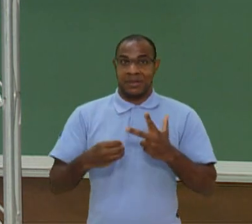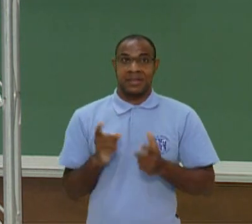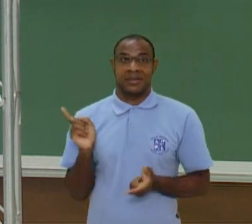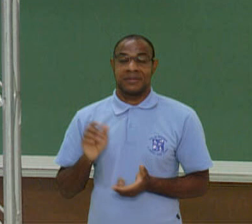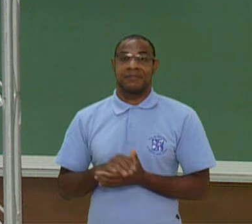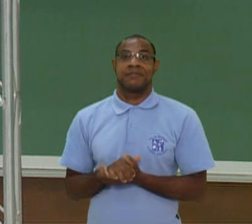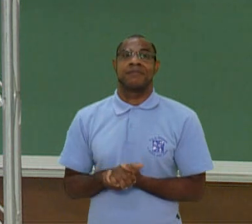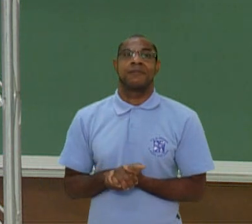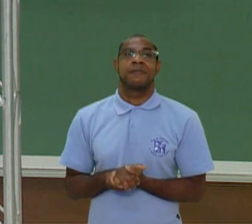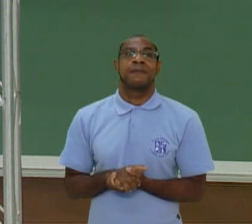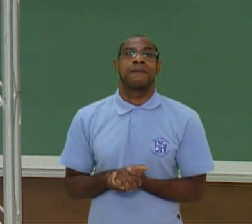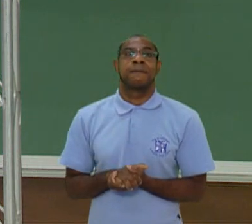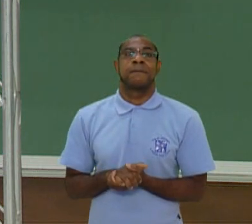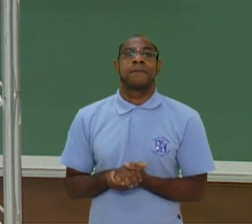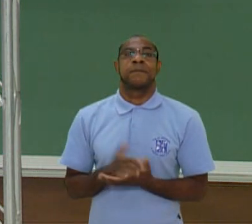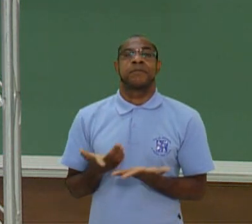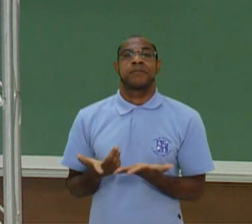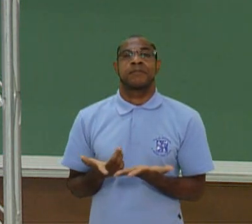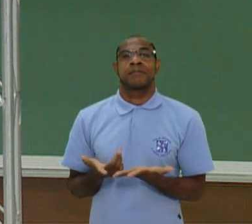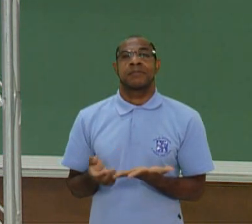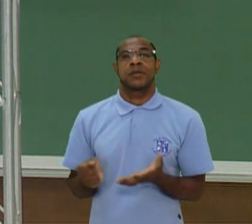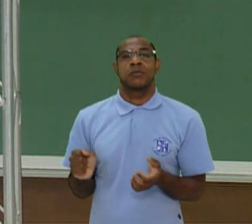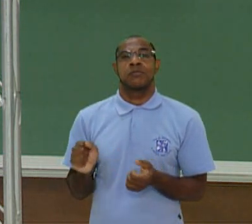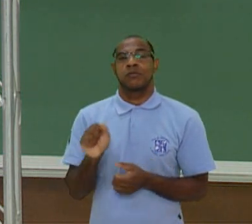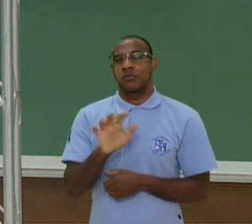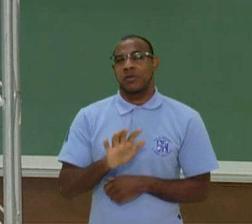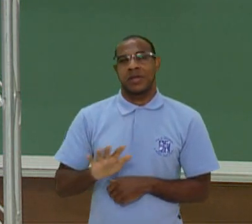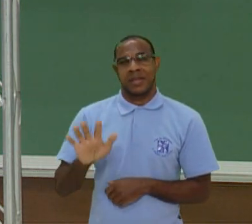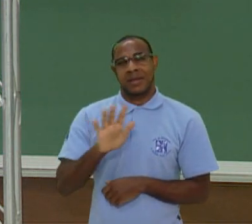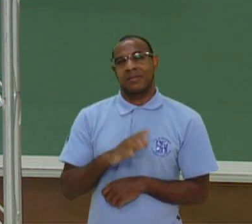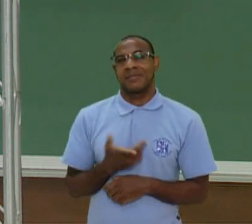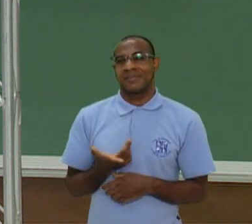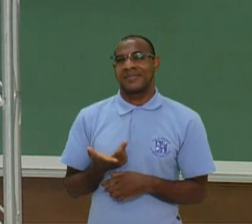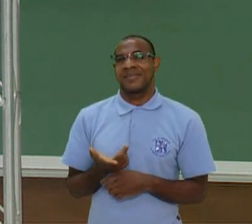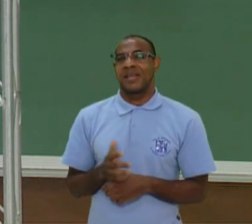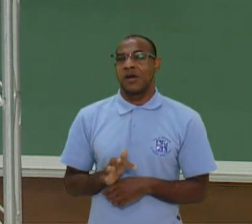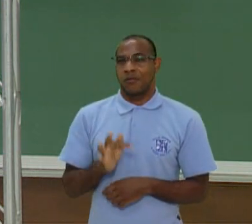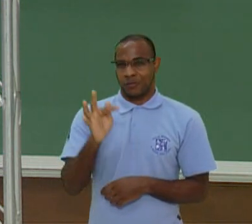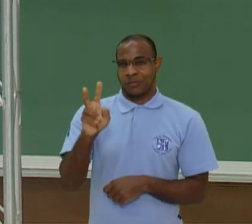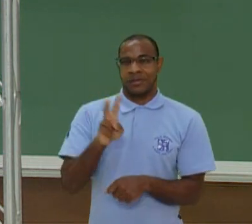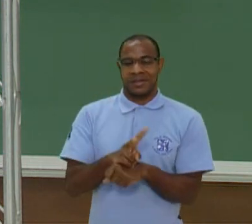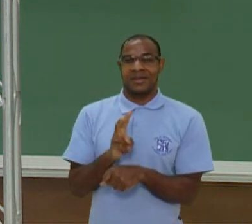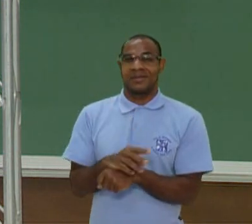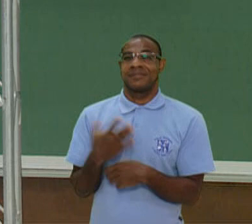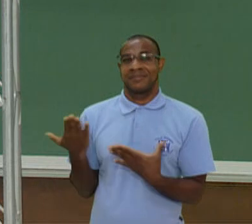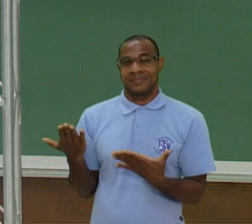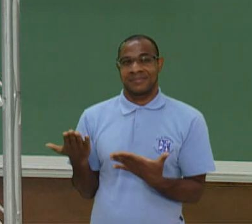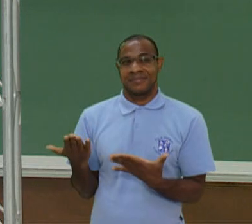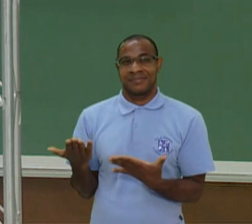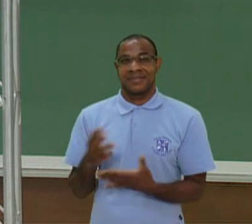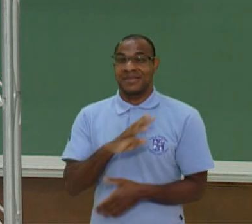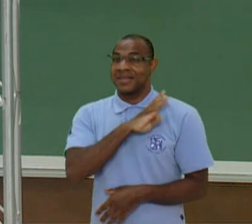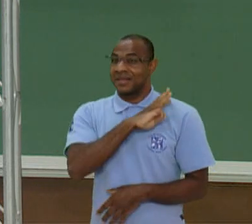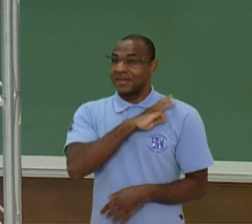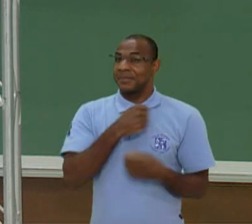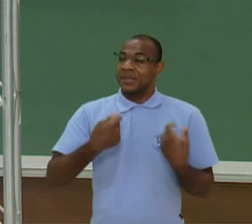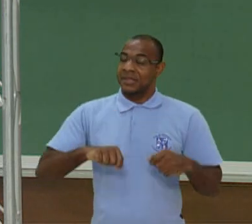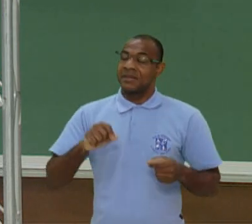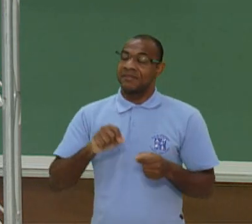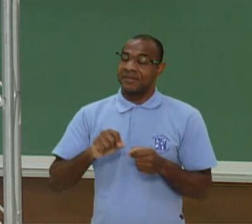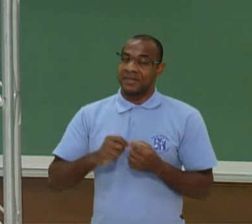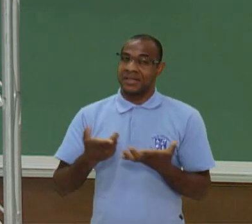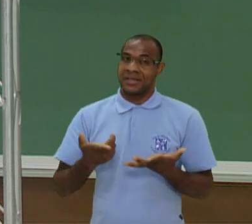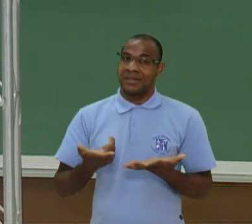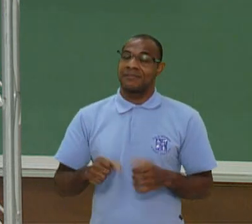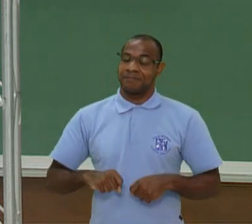preparar? Prepare-se no geral, é algo que te aguarda. Não fuja disso. Terceiro ano, tem que fazer, tem